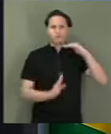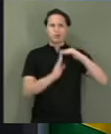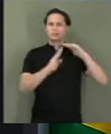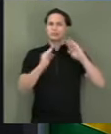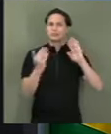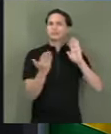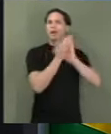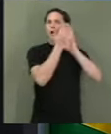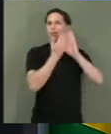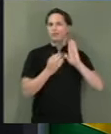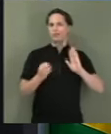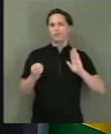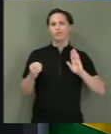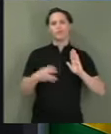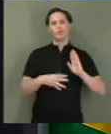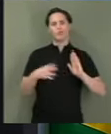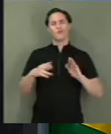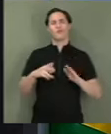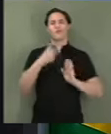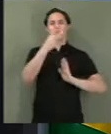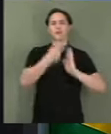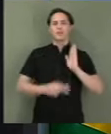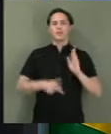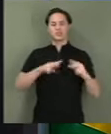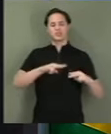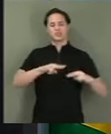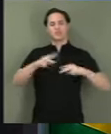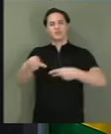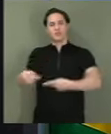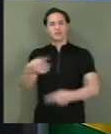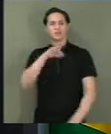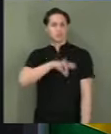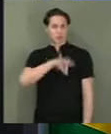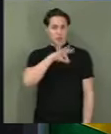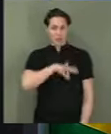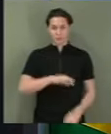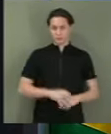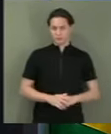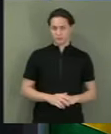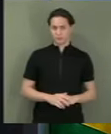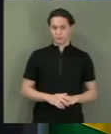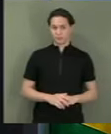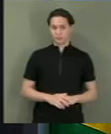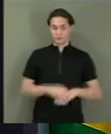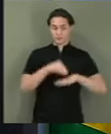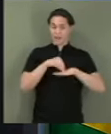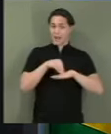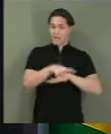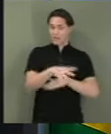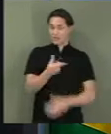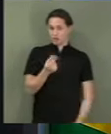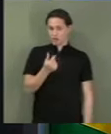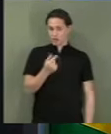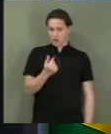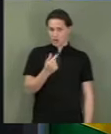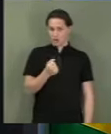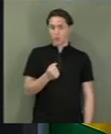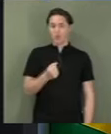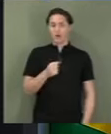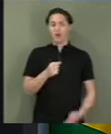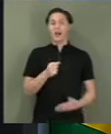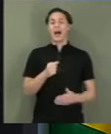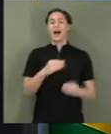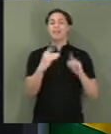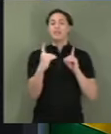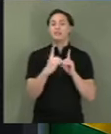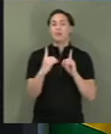programa de transferência de renda os repasses contemplaram 497 municípios